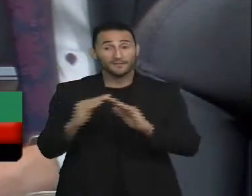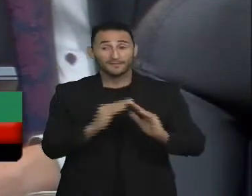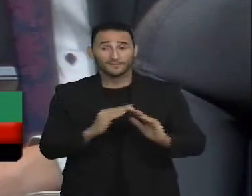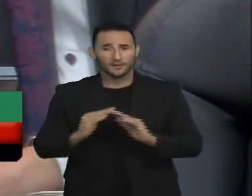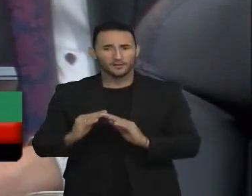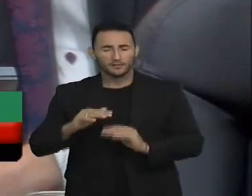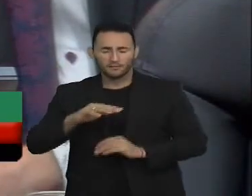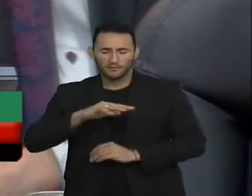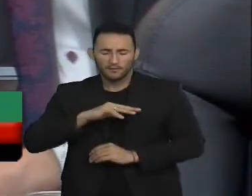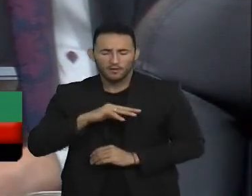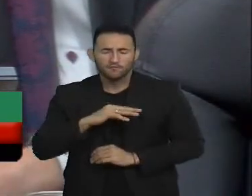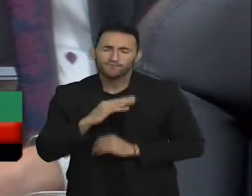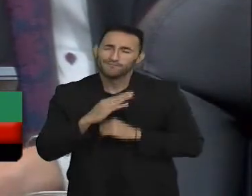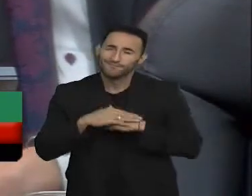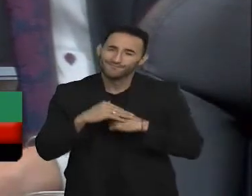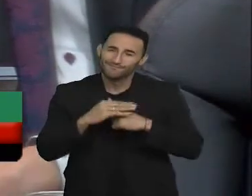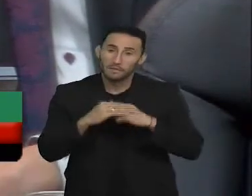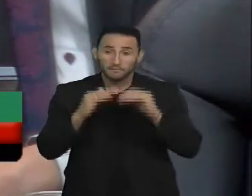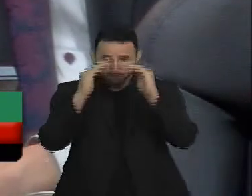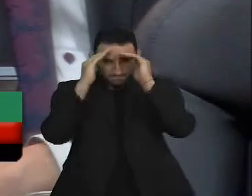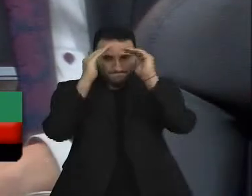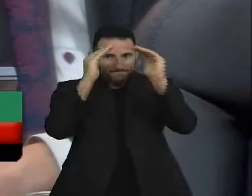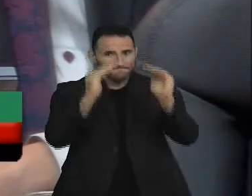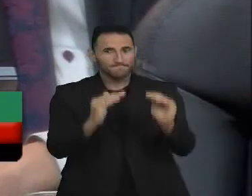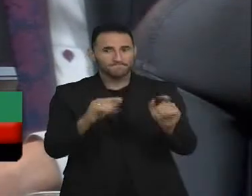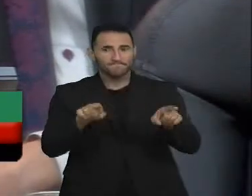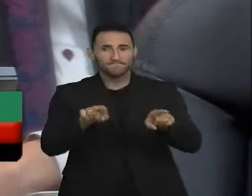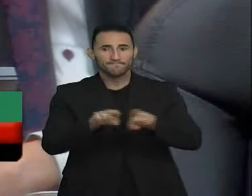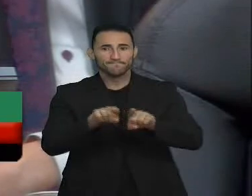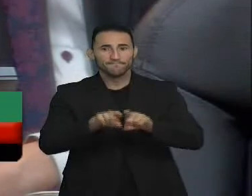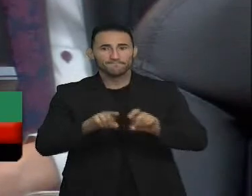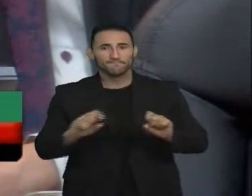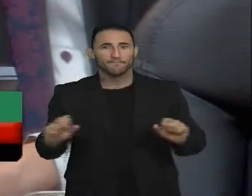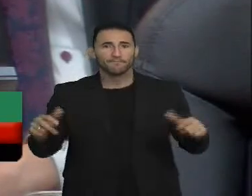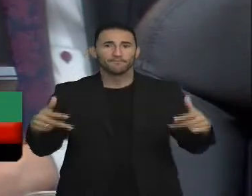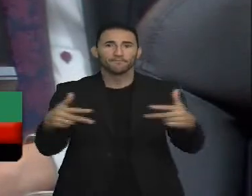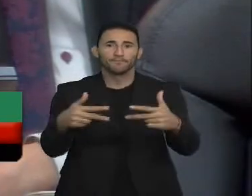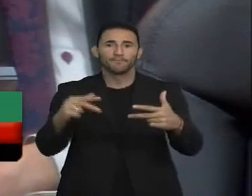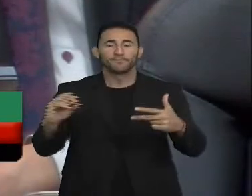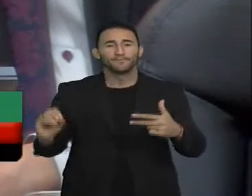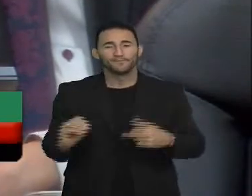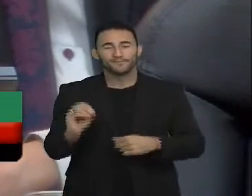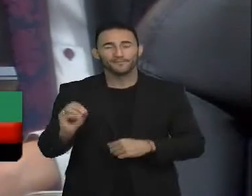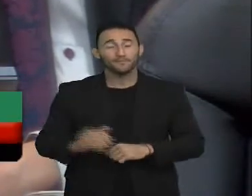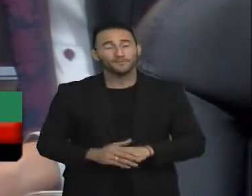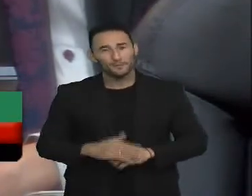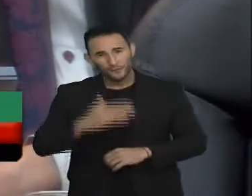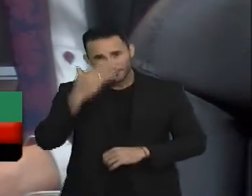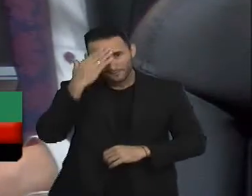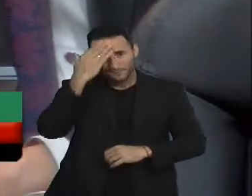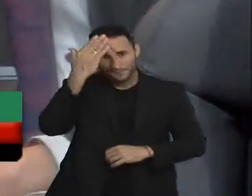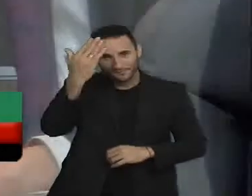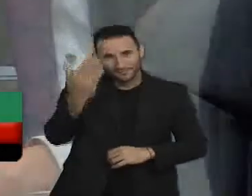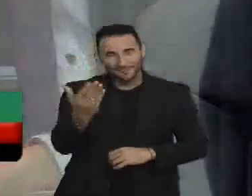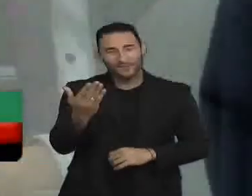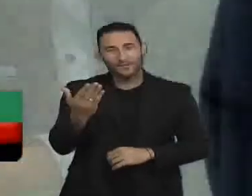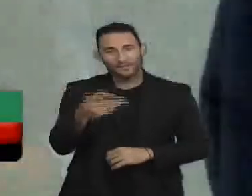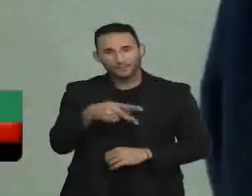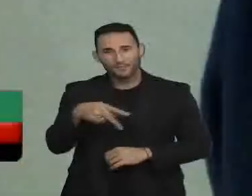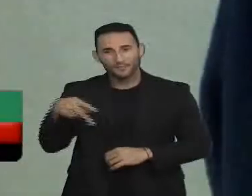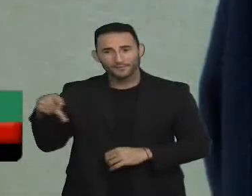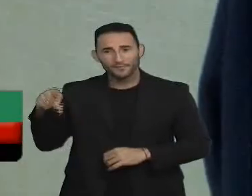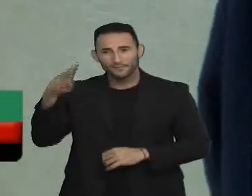cidade tão querida por nós também e respeitada pela Câmara Municipal de Osasco. Sim, agradeço também o nosso